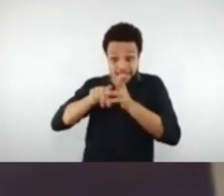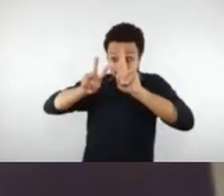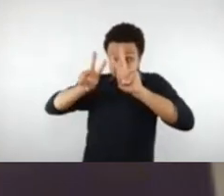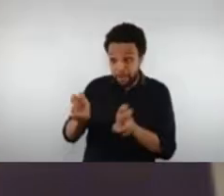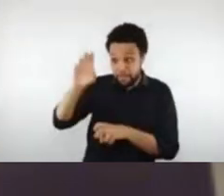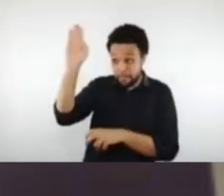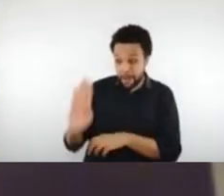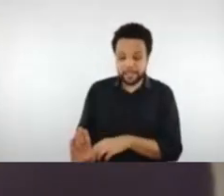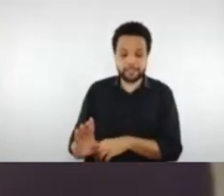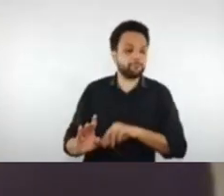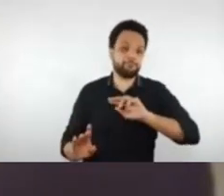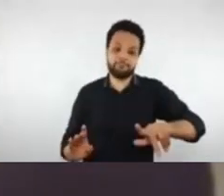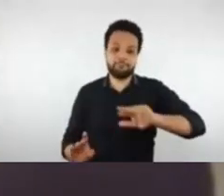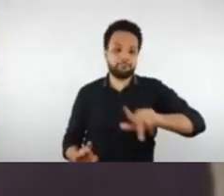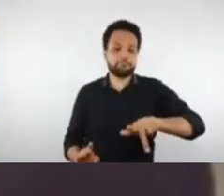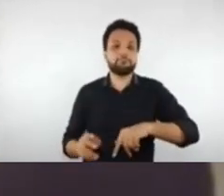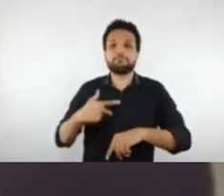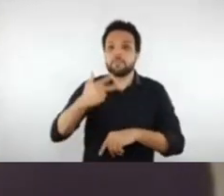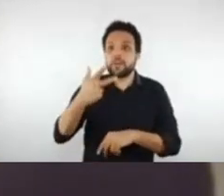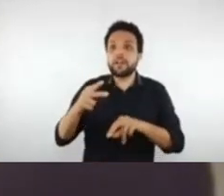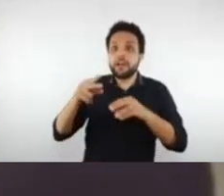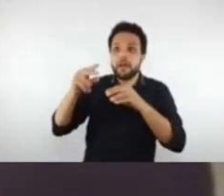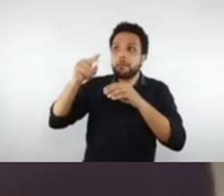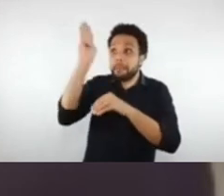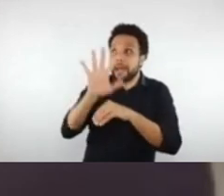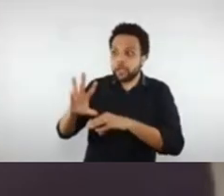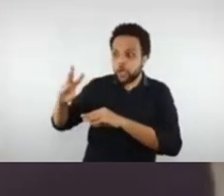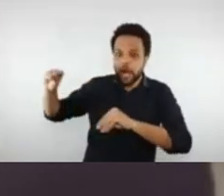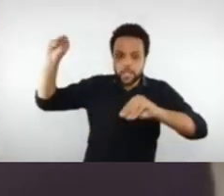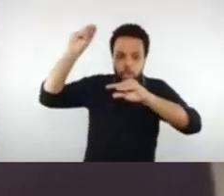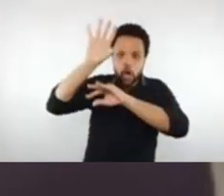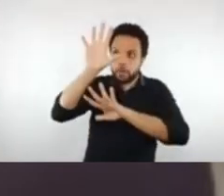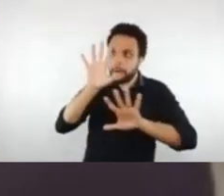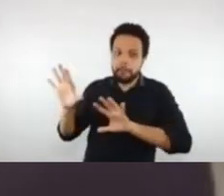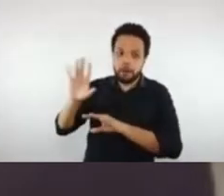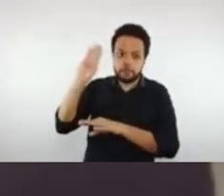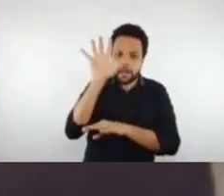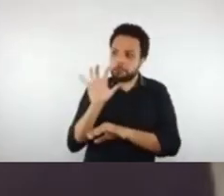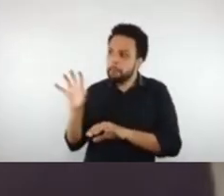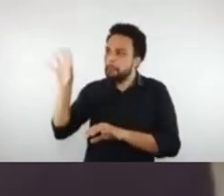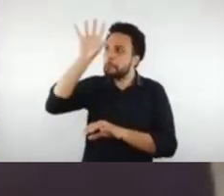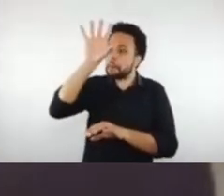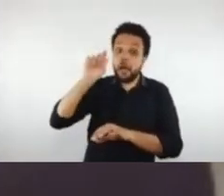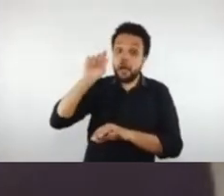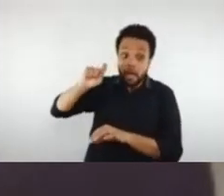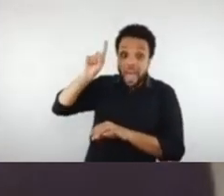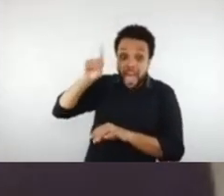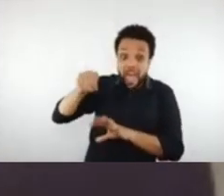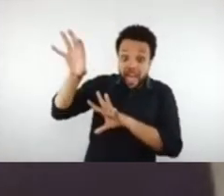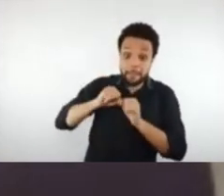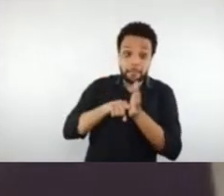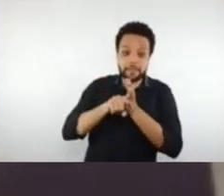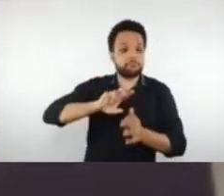não posso falar do espaço geográfico chamado Brasil, eu não posso falar do espaço político